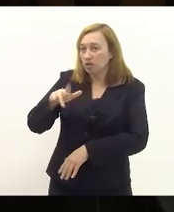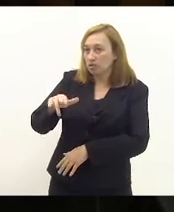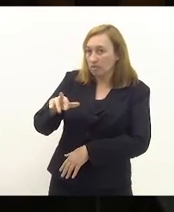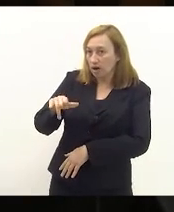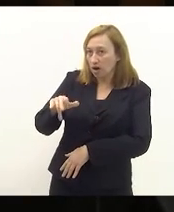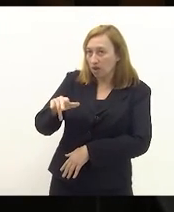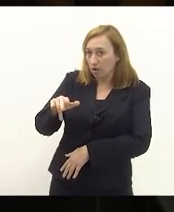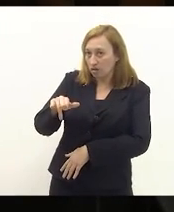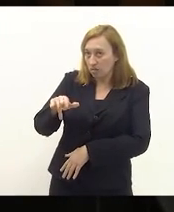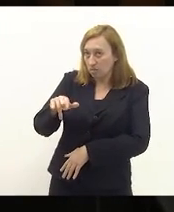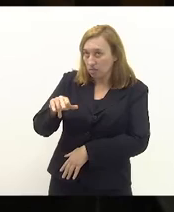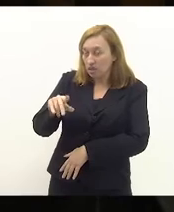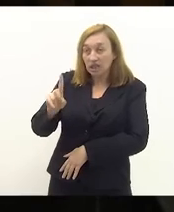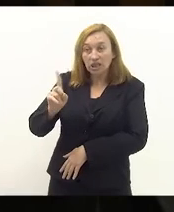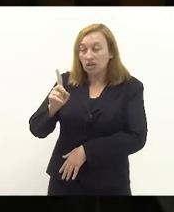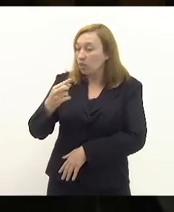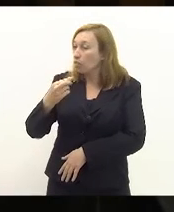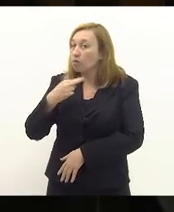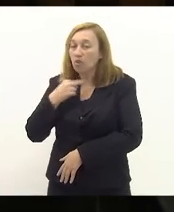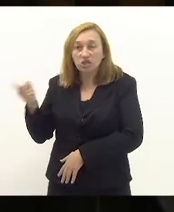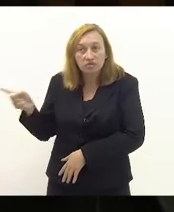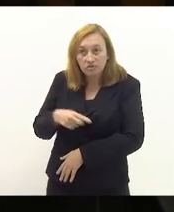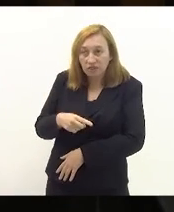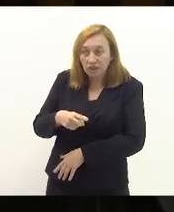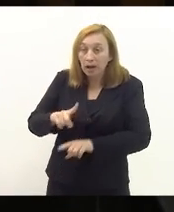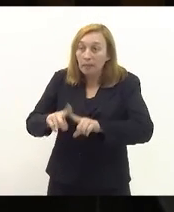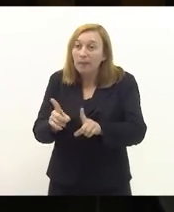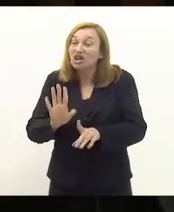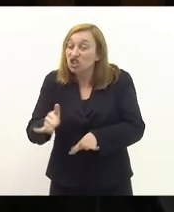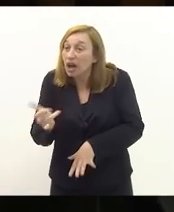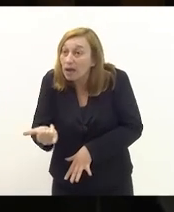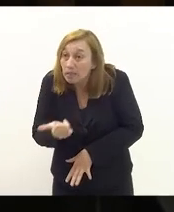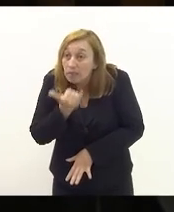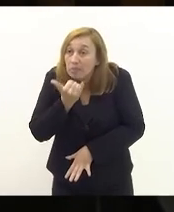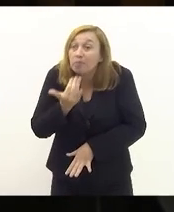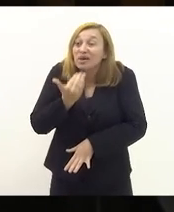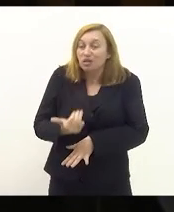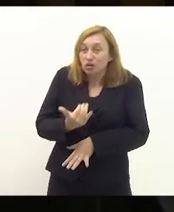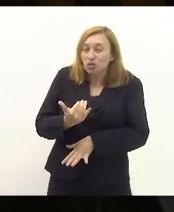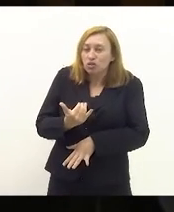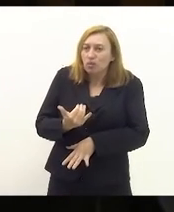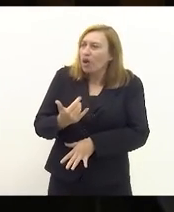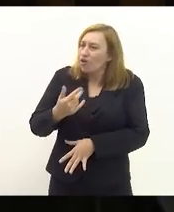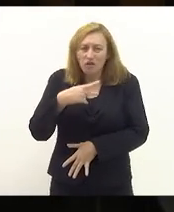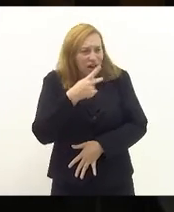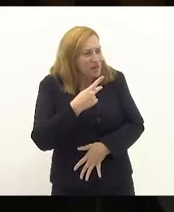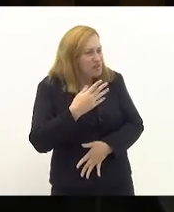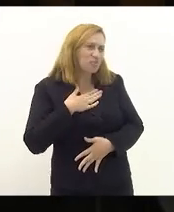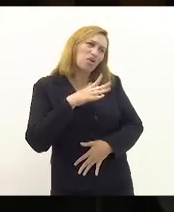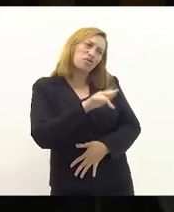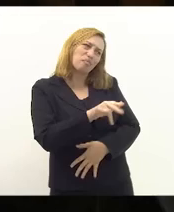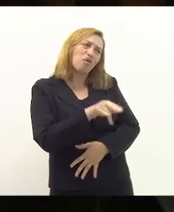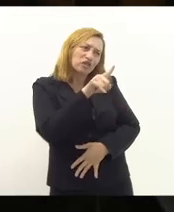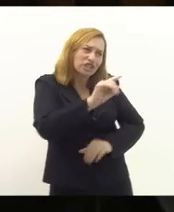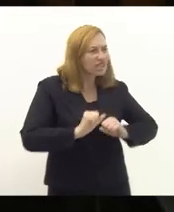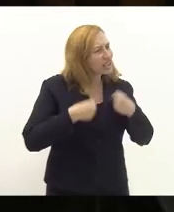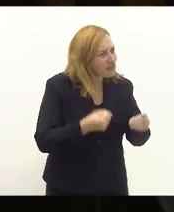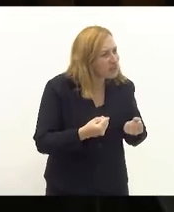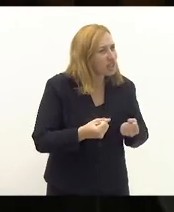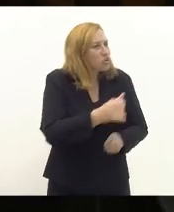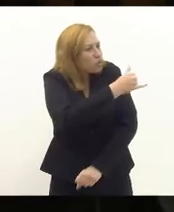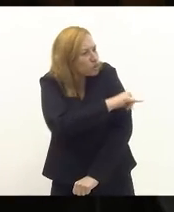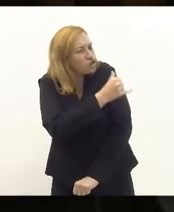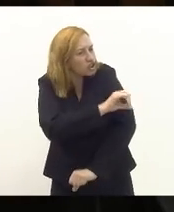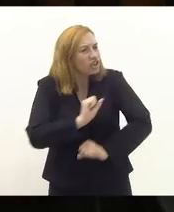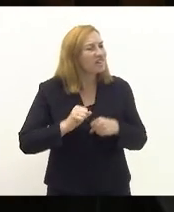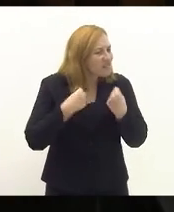mas já me mandou mensagem ele se desculpando eu falei Duty eu não vou te desculpar não cara você tá fazendo o teu melhor que é defender o Rio de